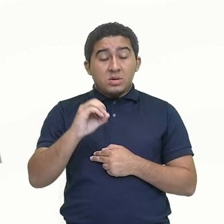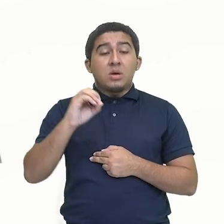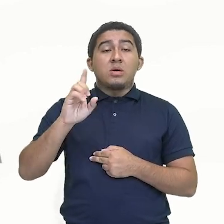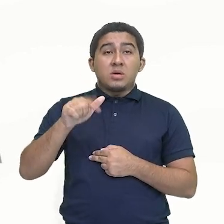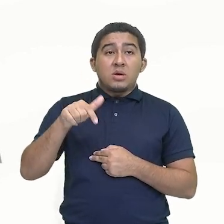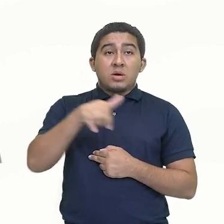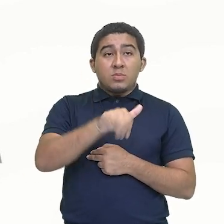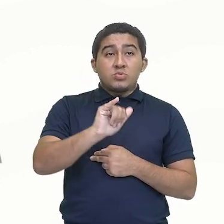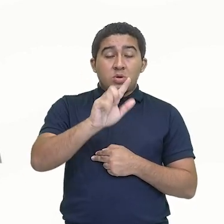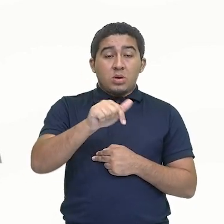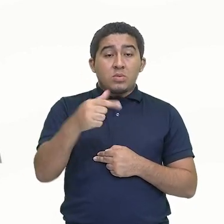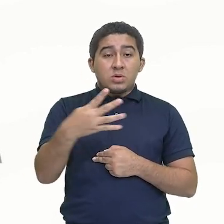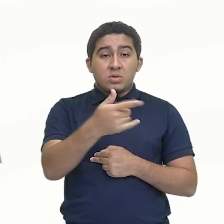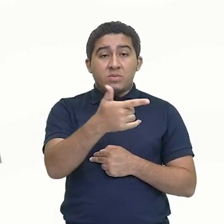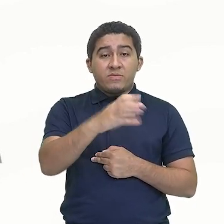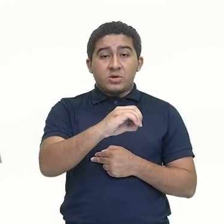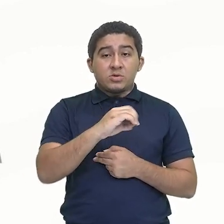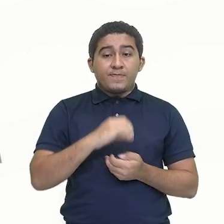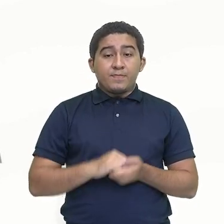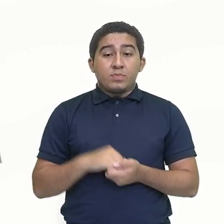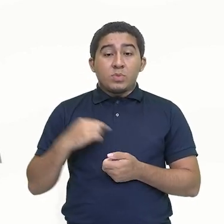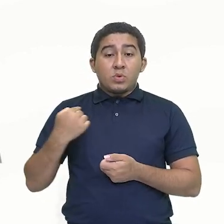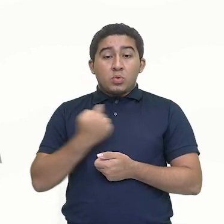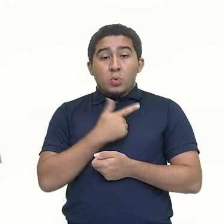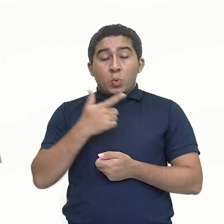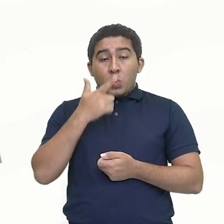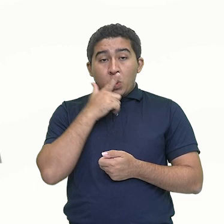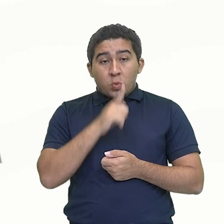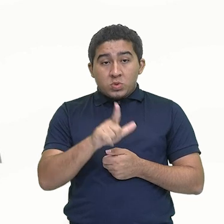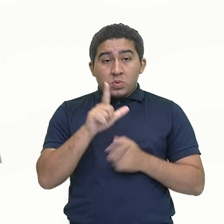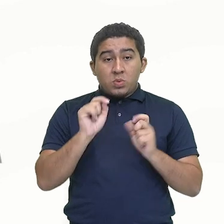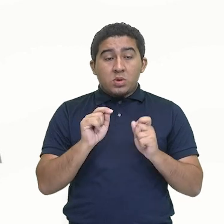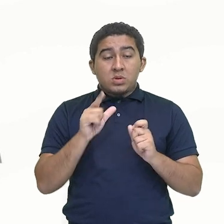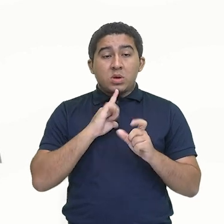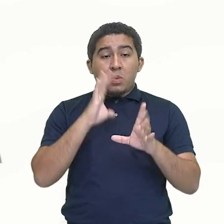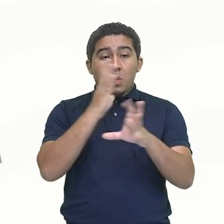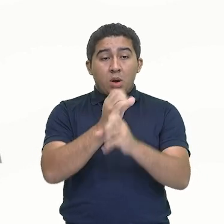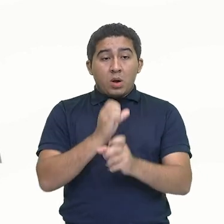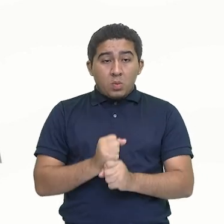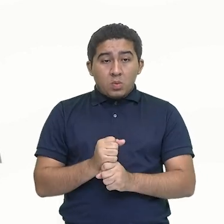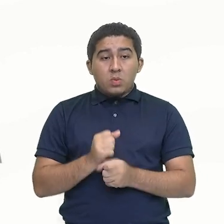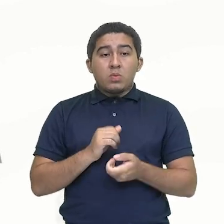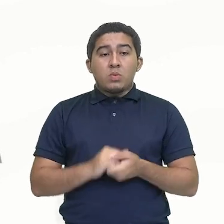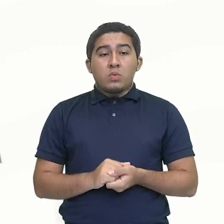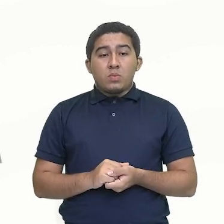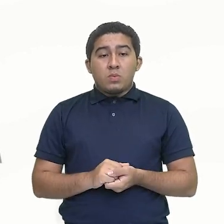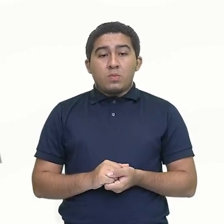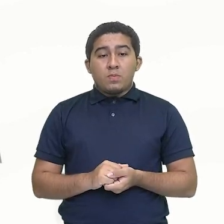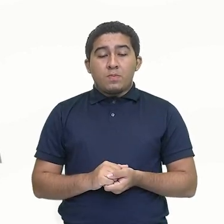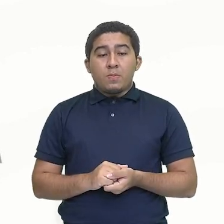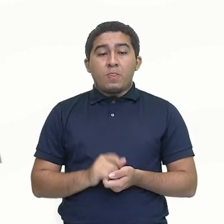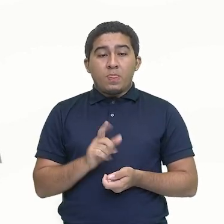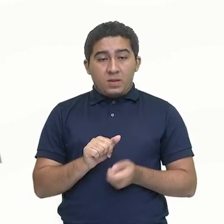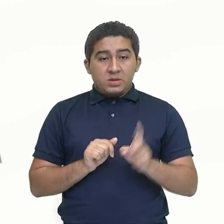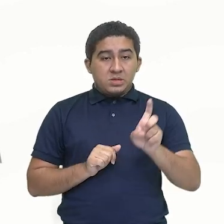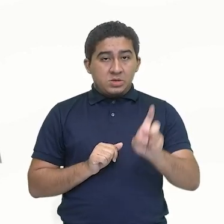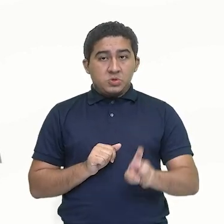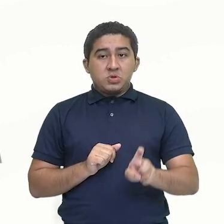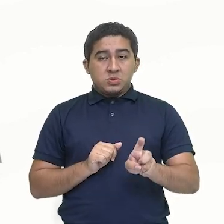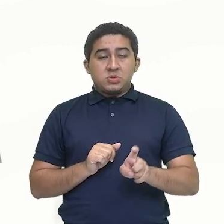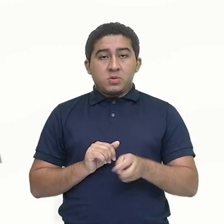420. Para a gente obter o cálculo desse